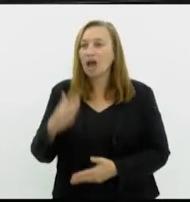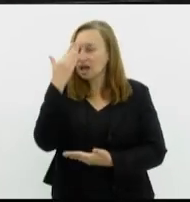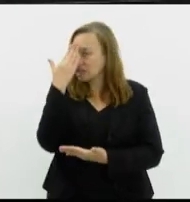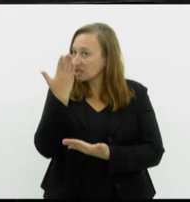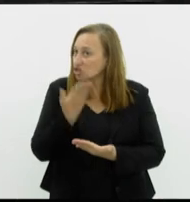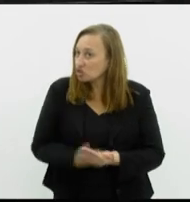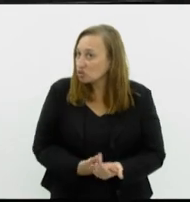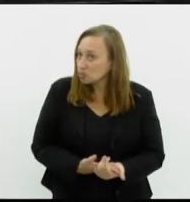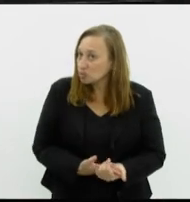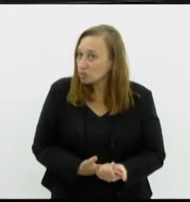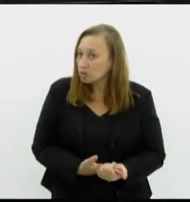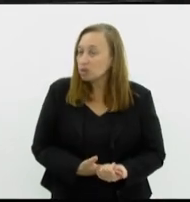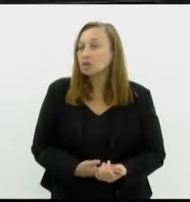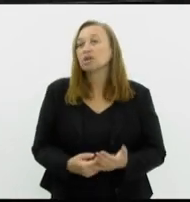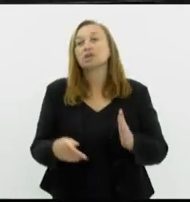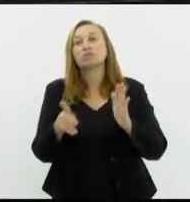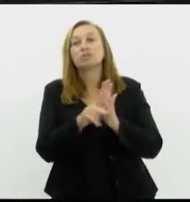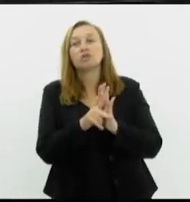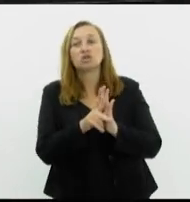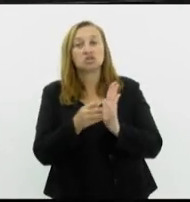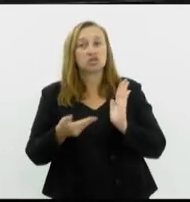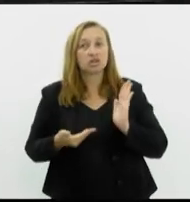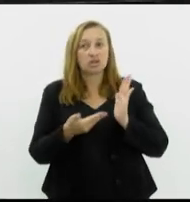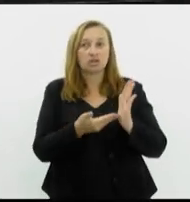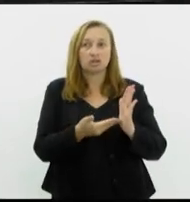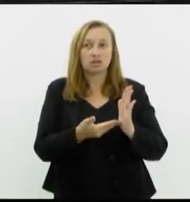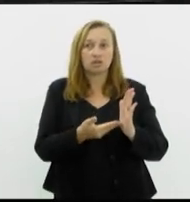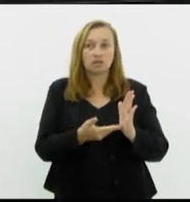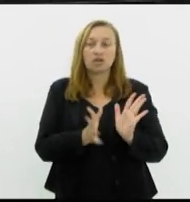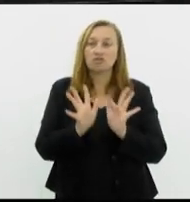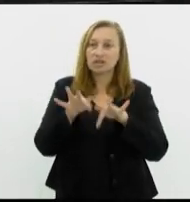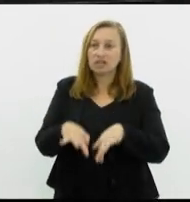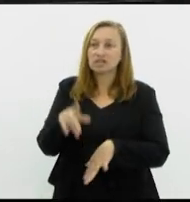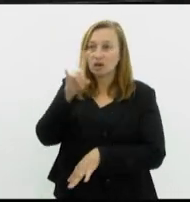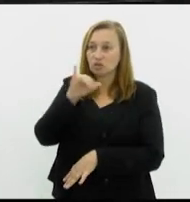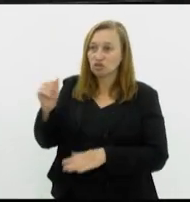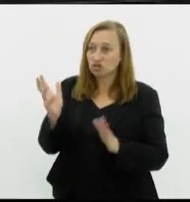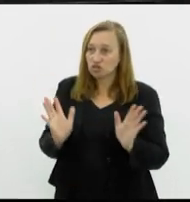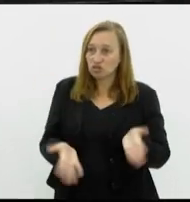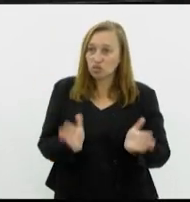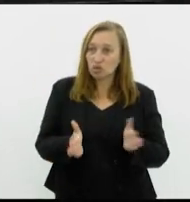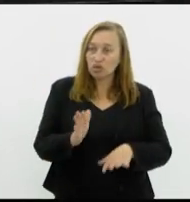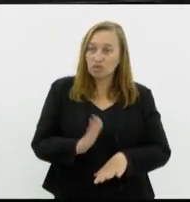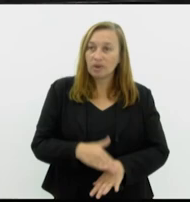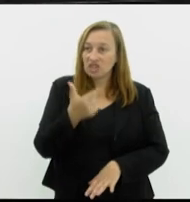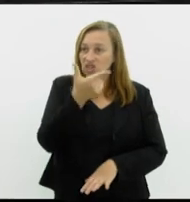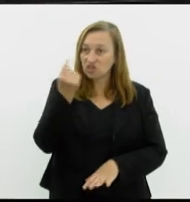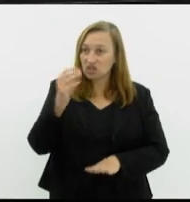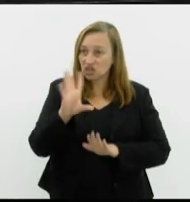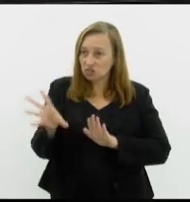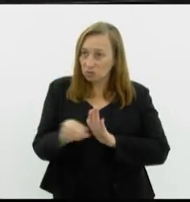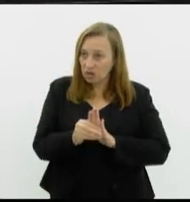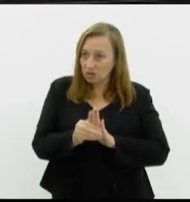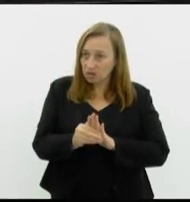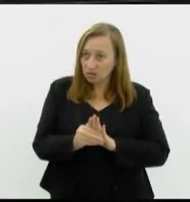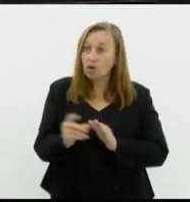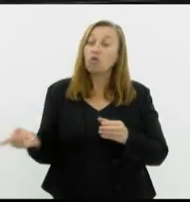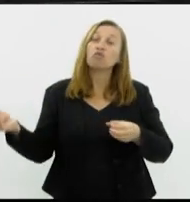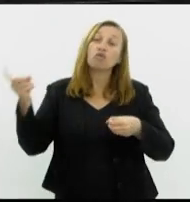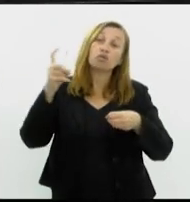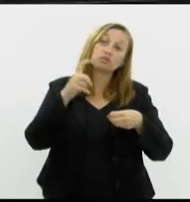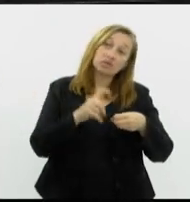acredito que esse projeto deva fechar o dia de hoje com umas 20 emendas,